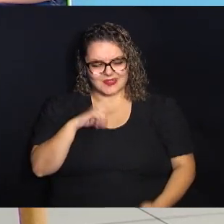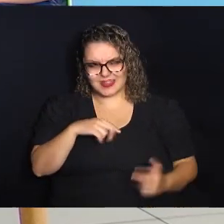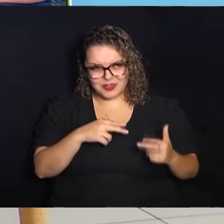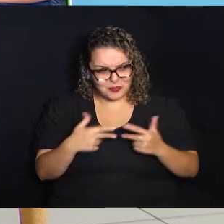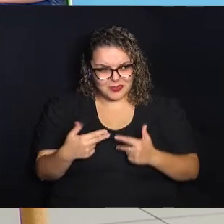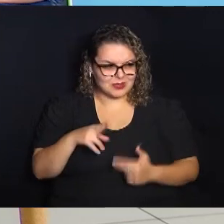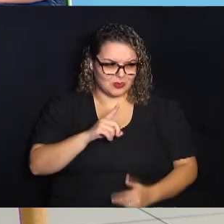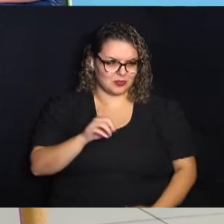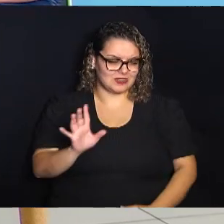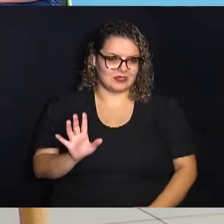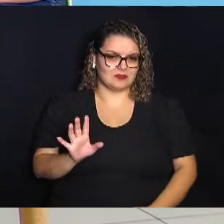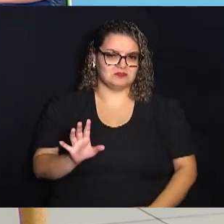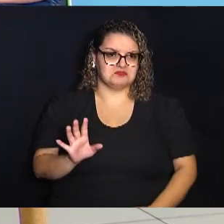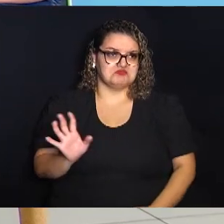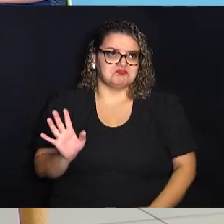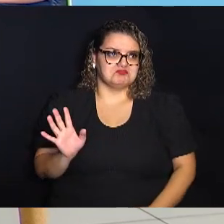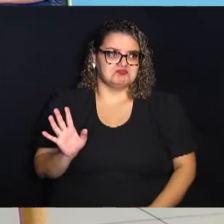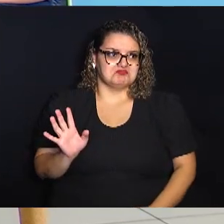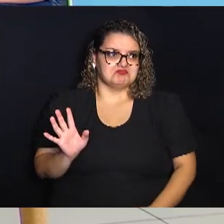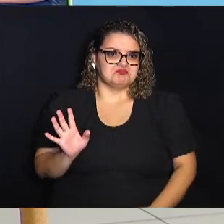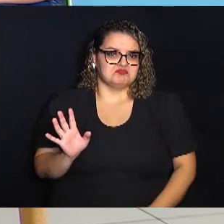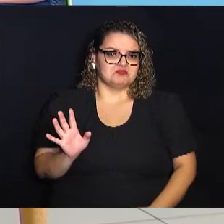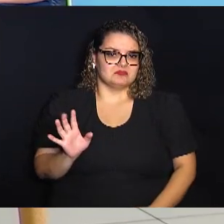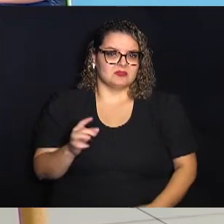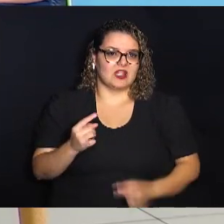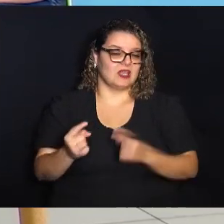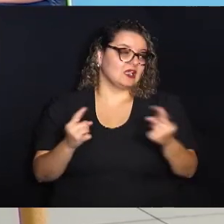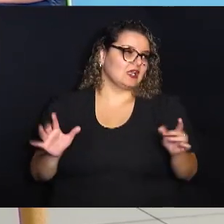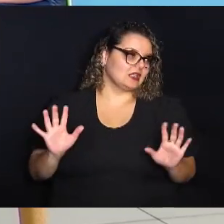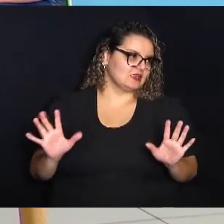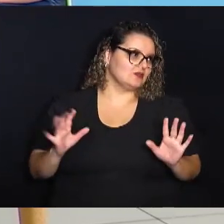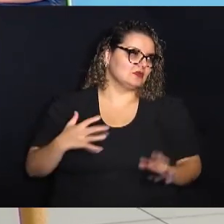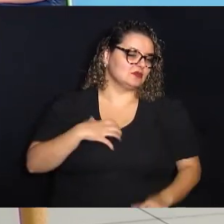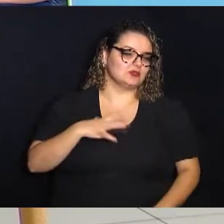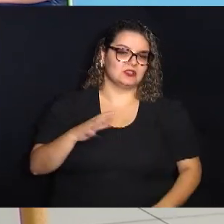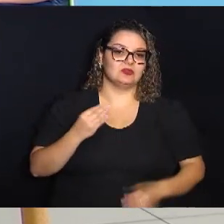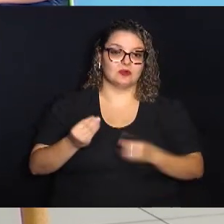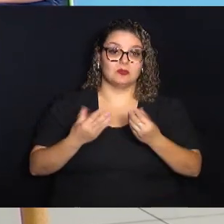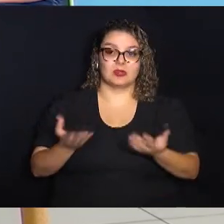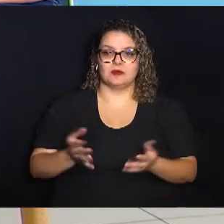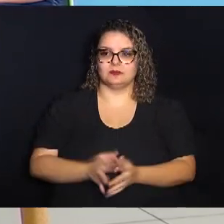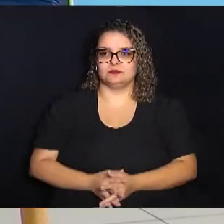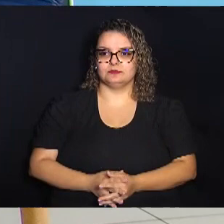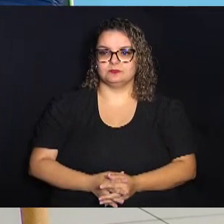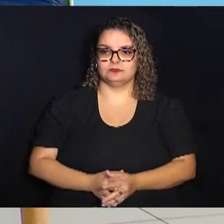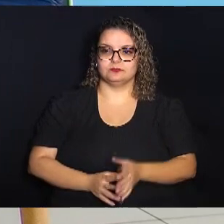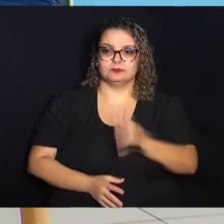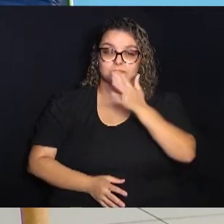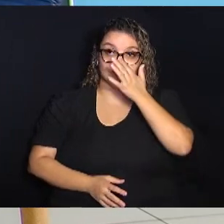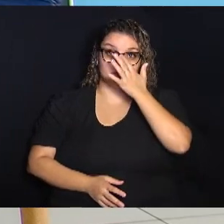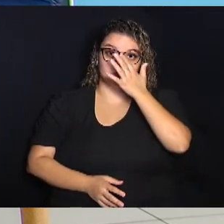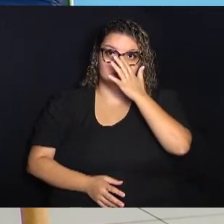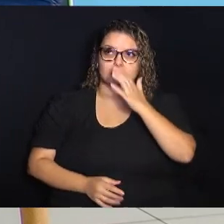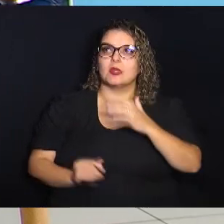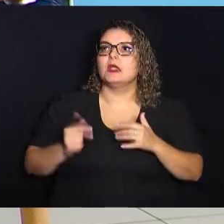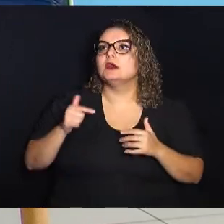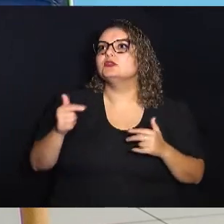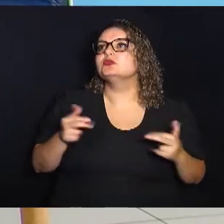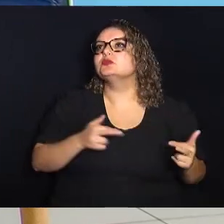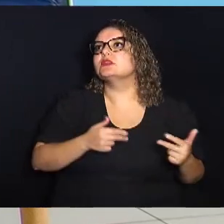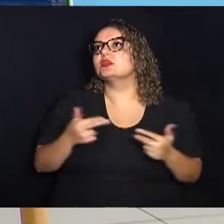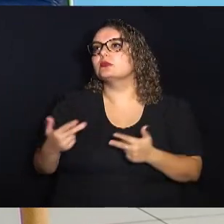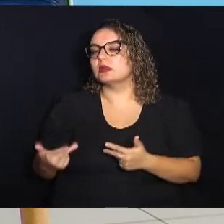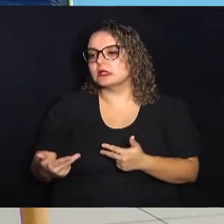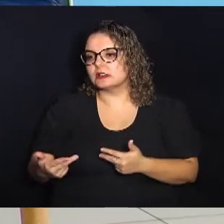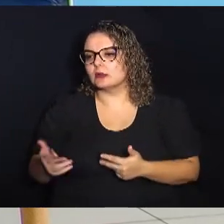assim, ou não? Vai de... Cada caso é um caso, como que é isso? Não tem um padrão, né? Acho